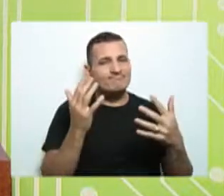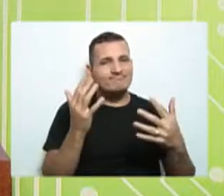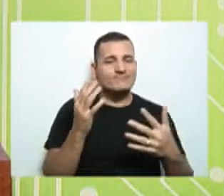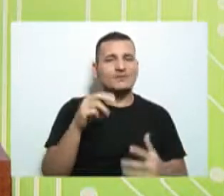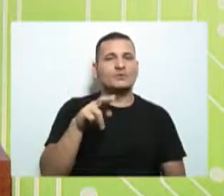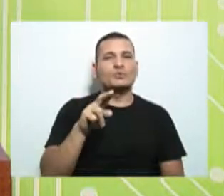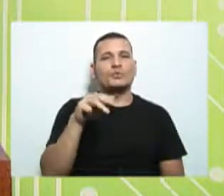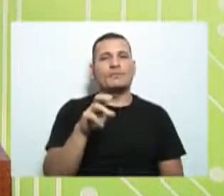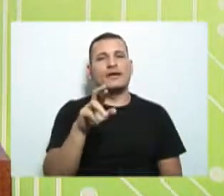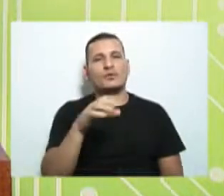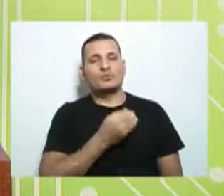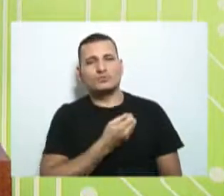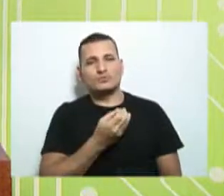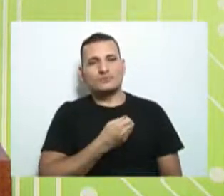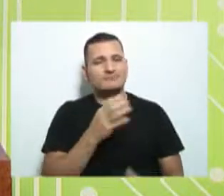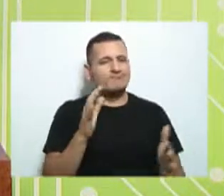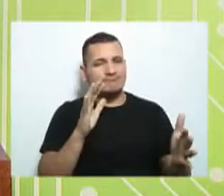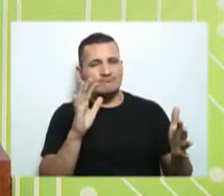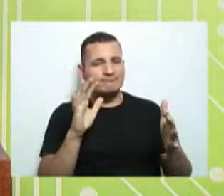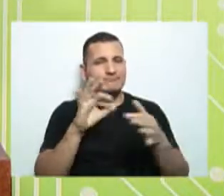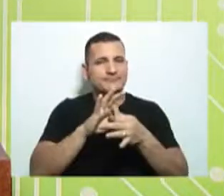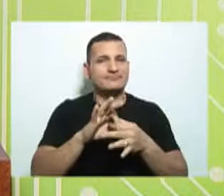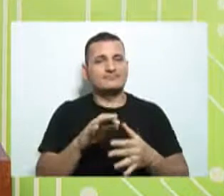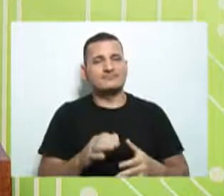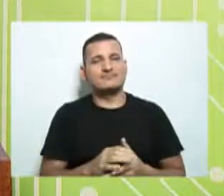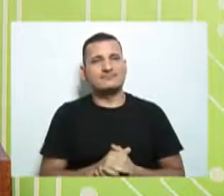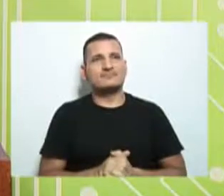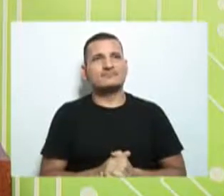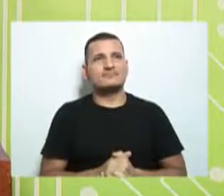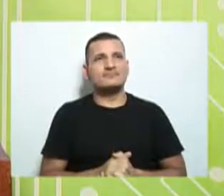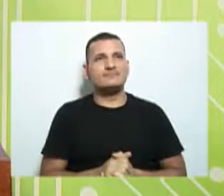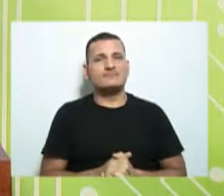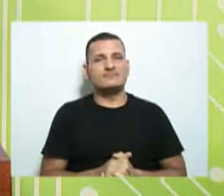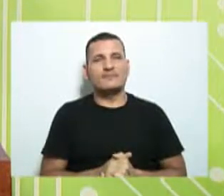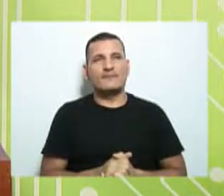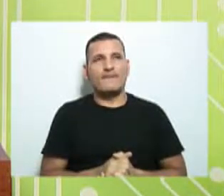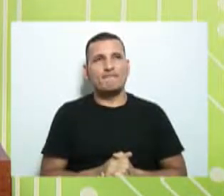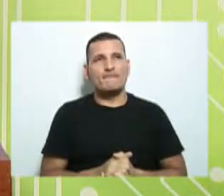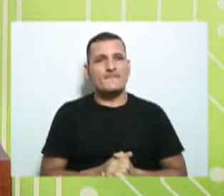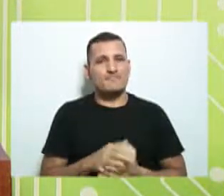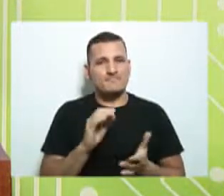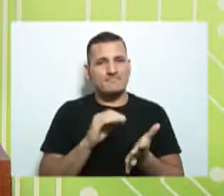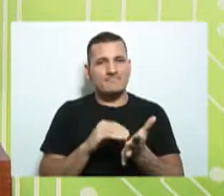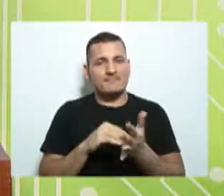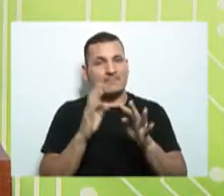um número dentro do zodíaco, da numerologia e tal. Não, tá vendo a falta de